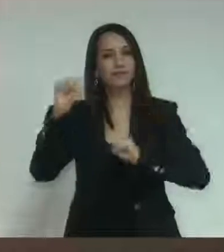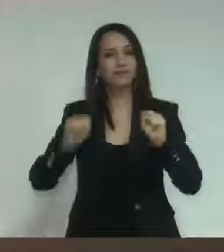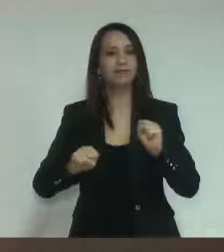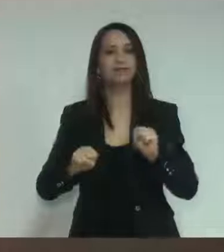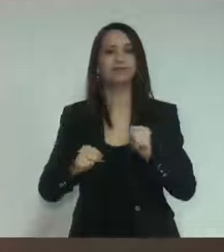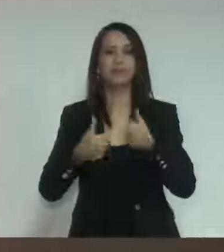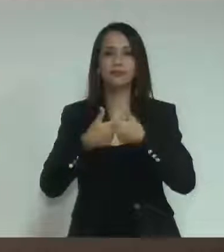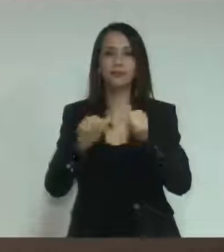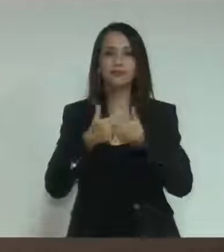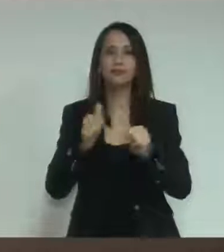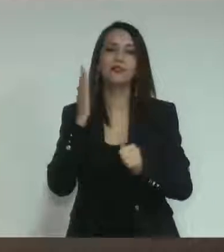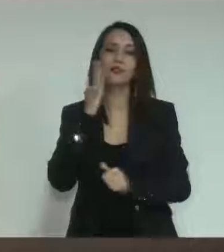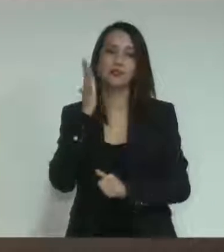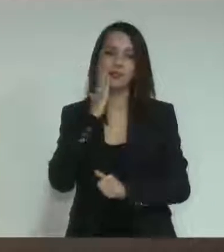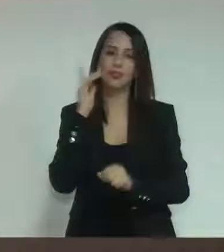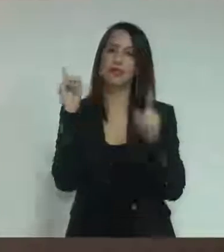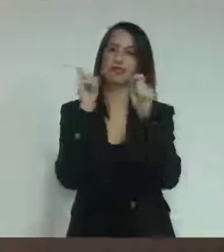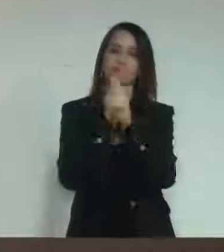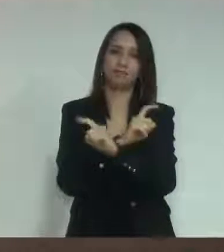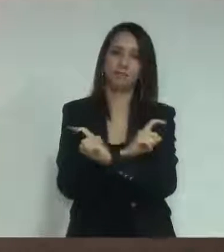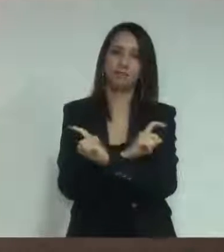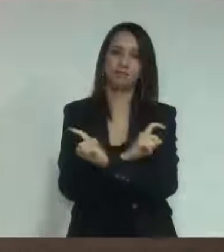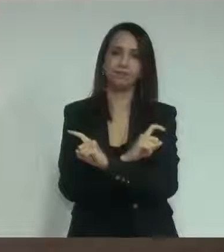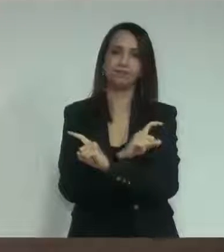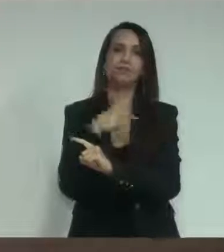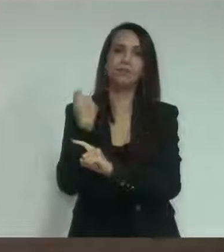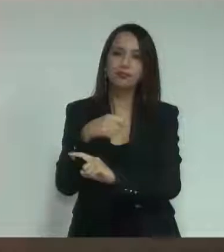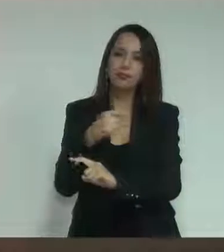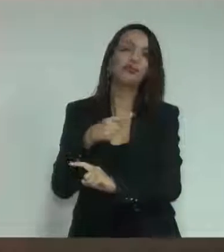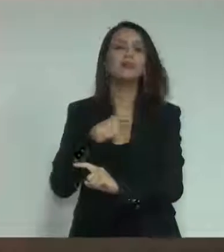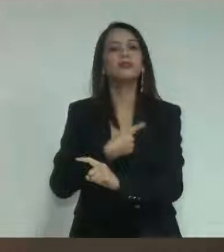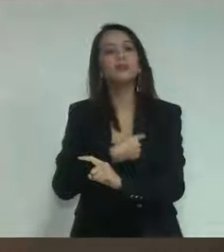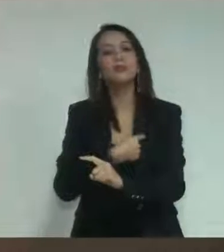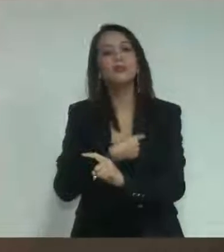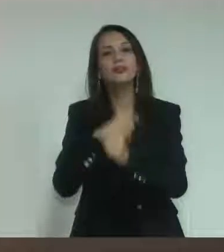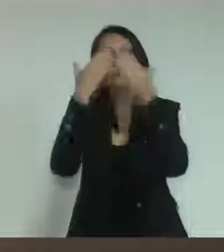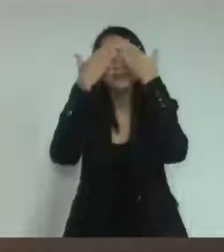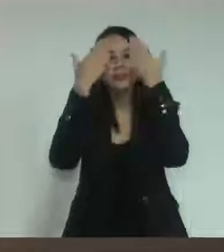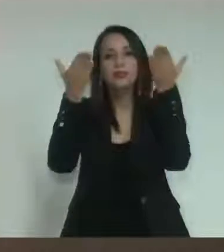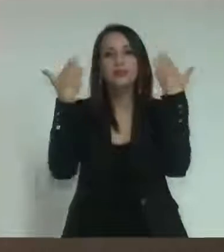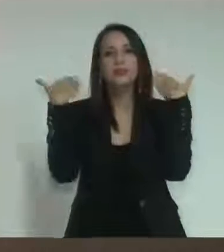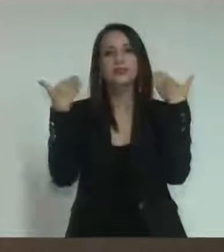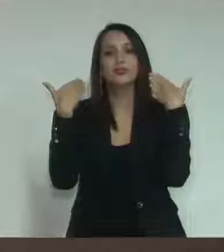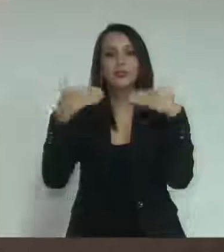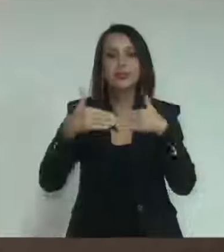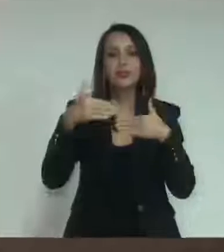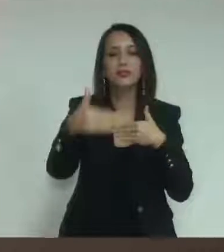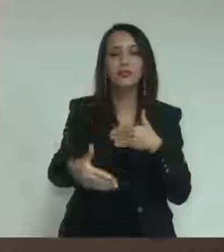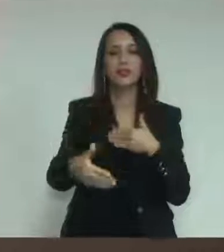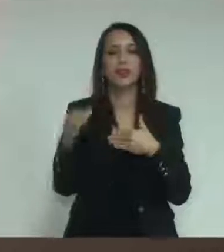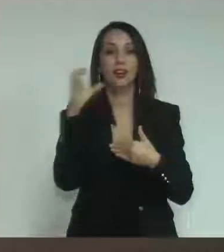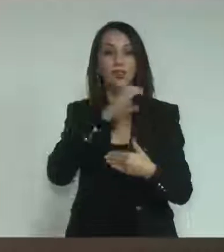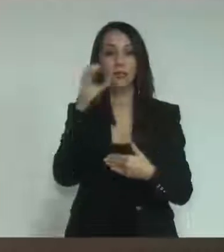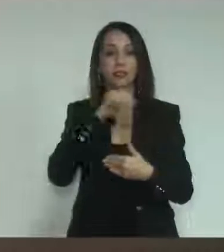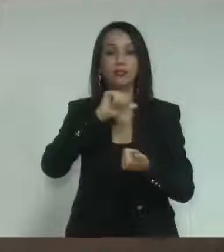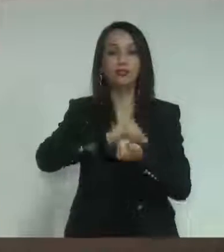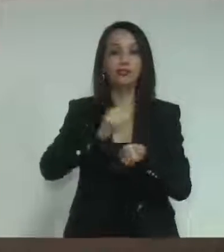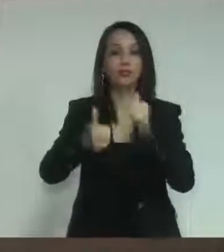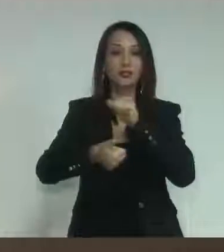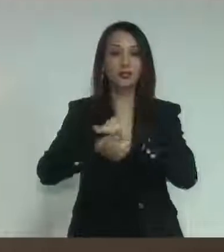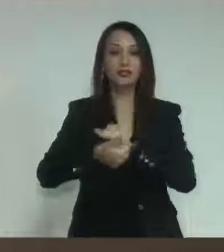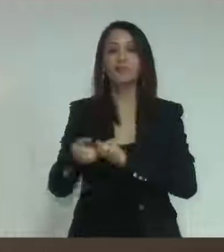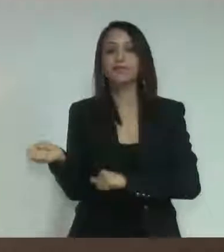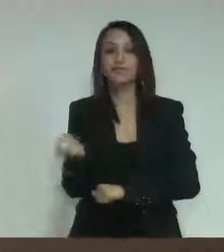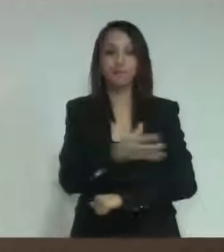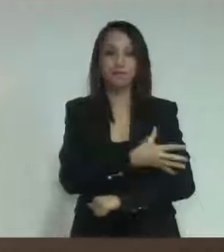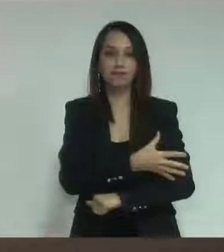sabe das dificuldades. Então é necessário a gente virar essa página. É necessário uma urgência para que a gente adapte,